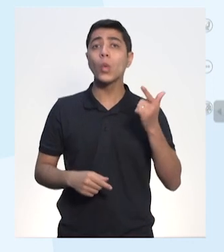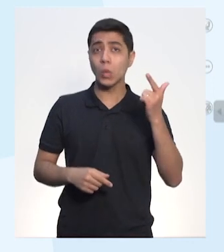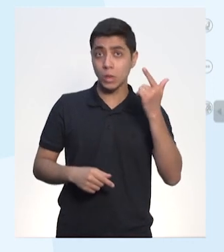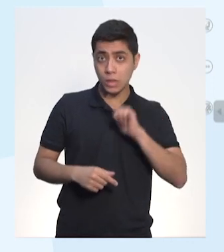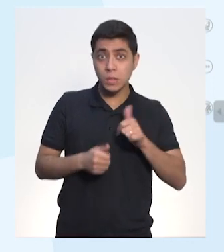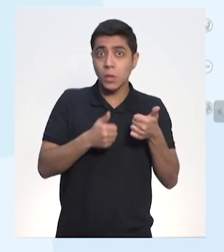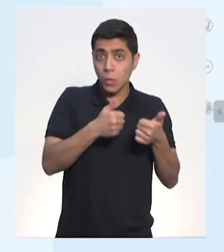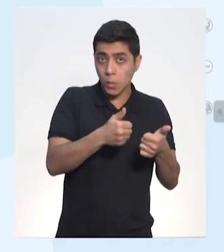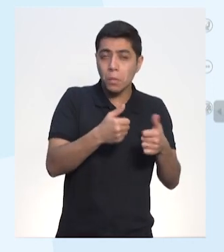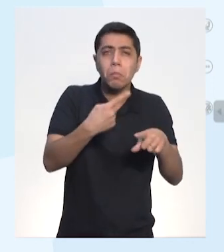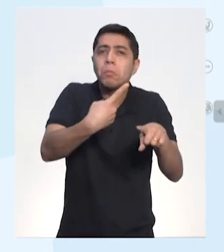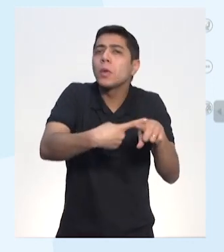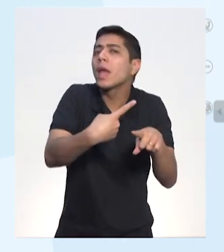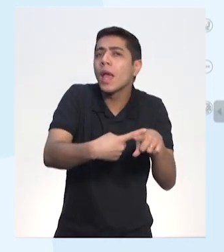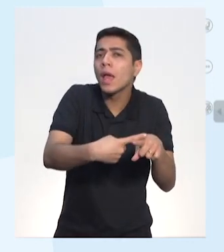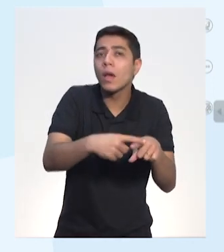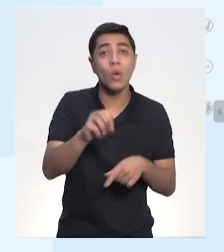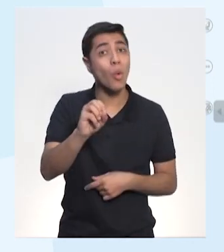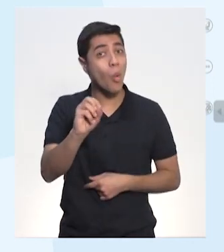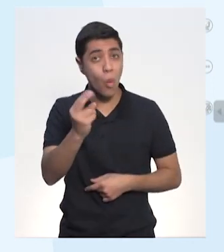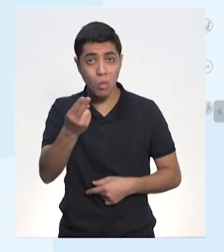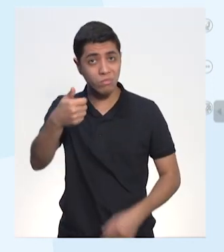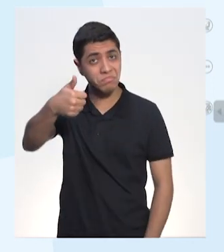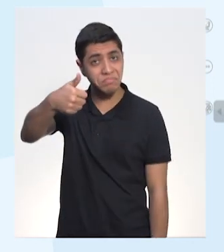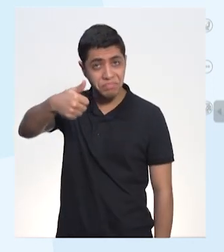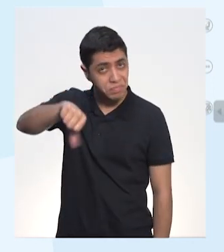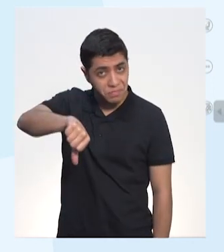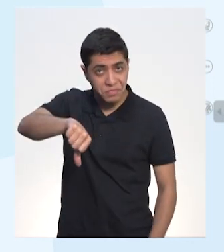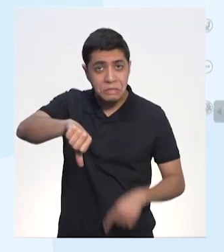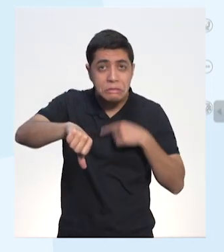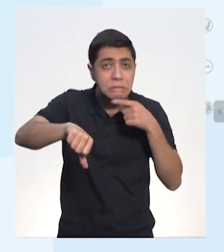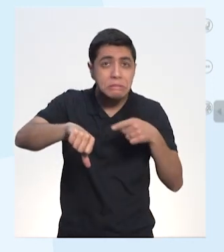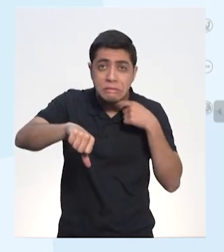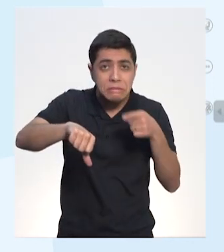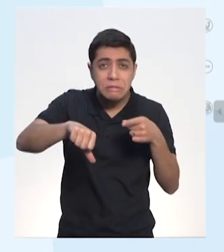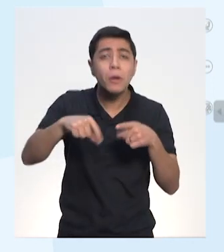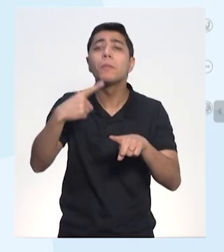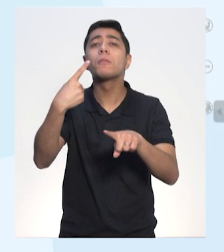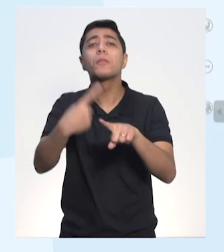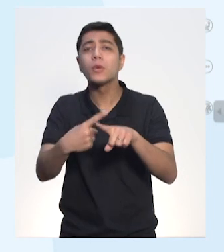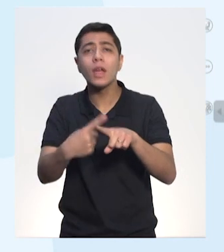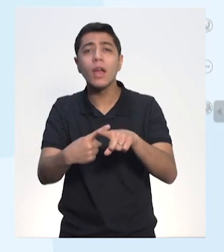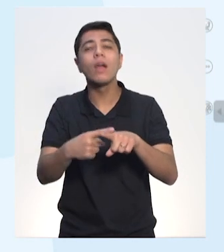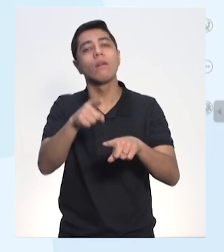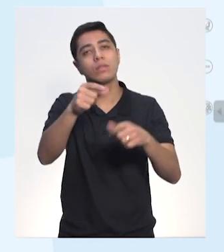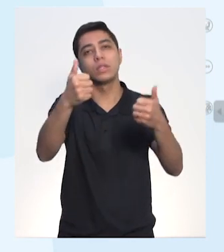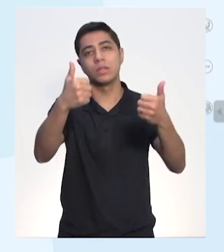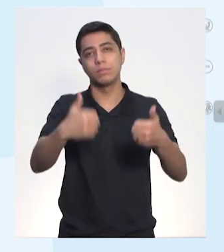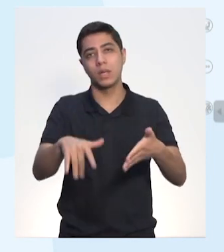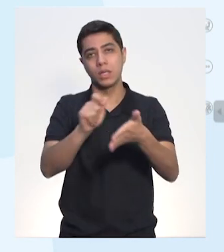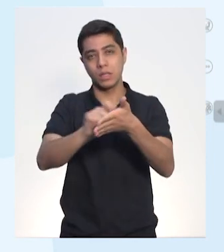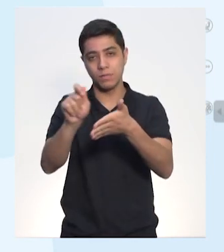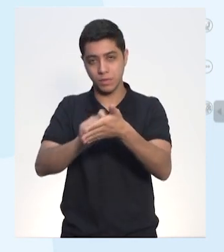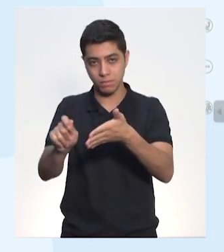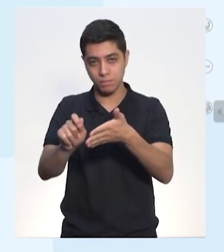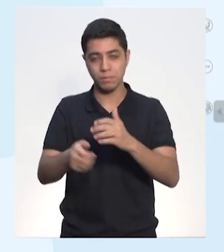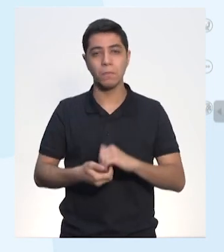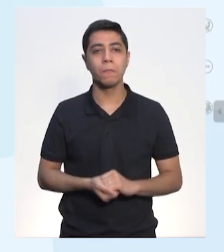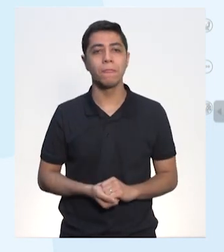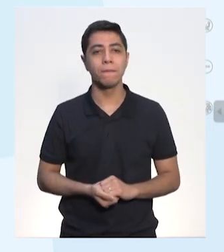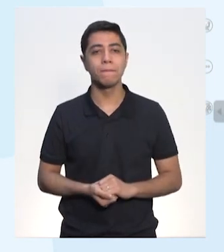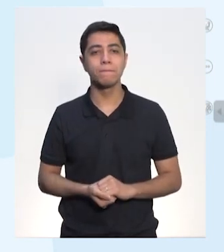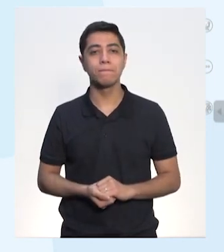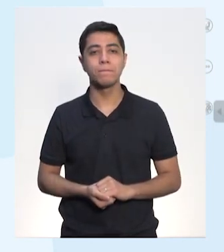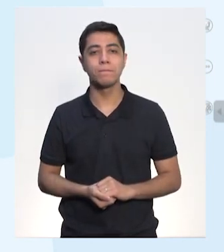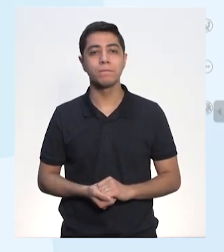não foi, você vai colocar por quê. Aqui está pedindo, eu acho que ela gerou eletricidade porque,